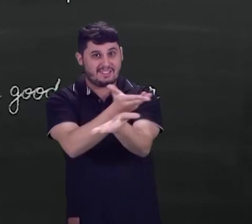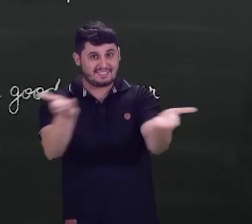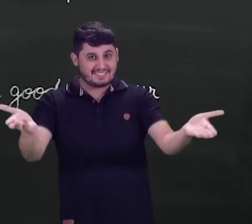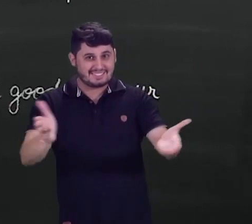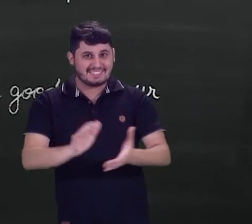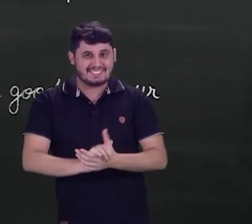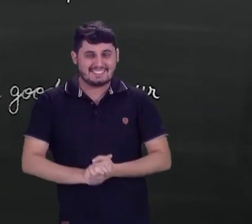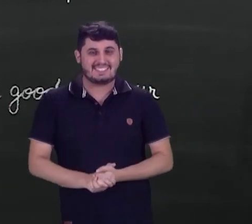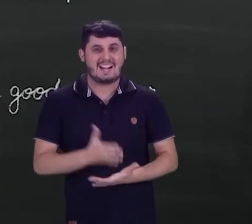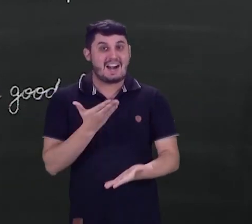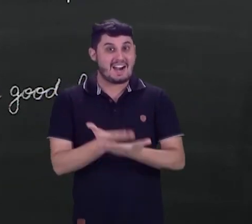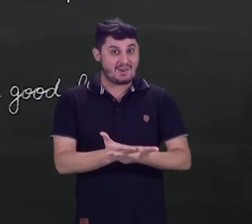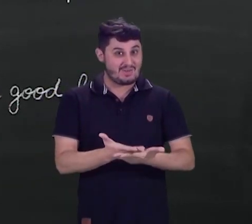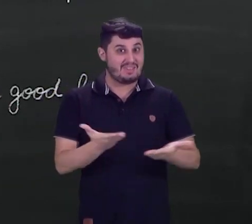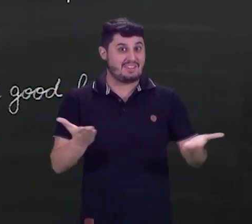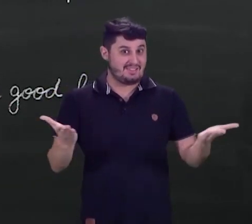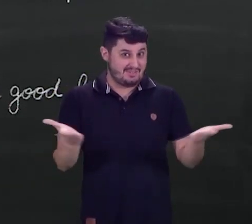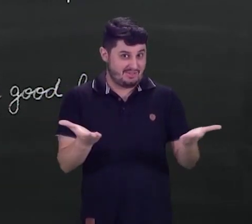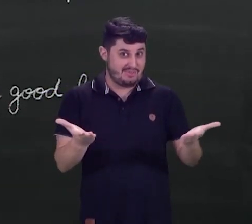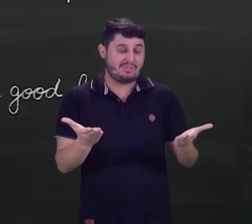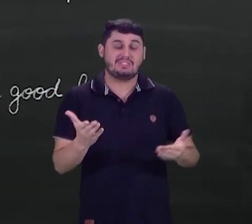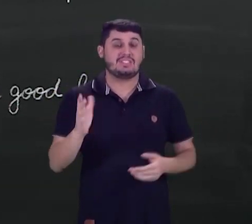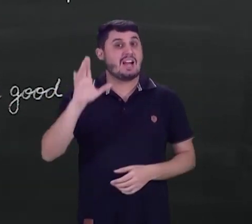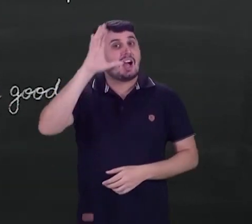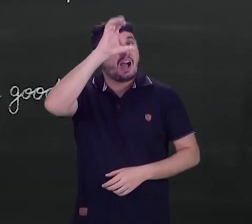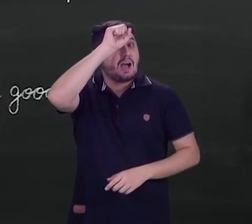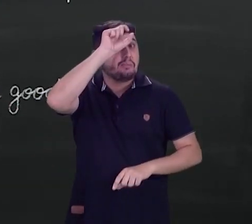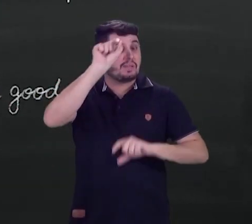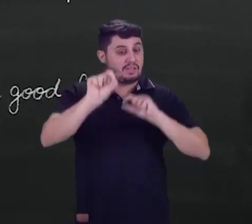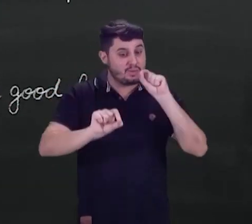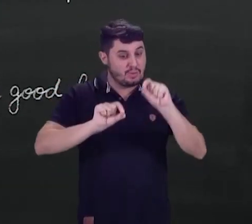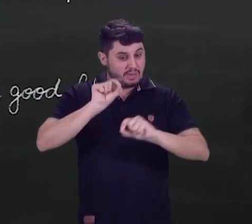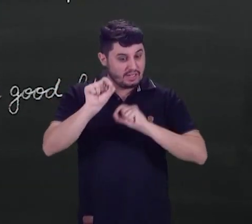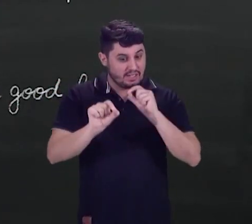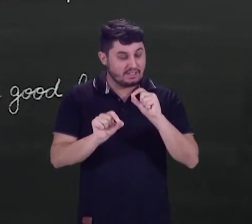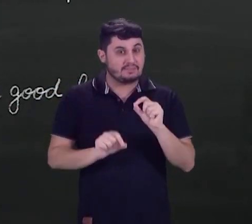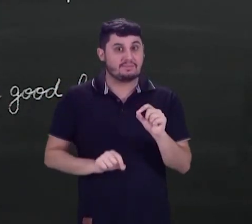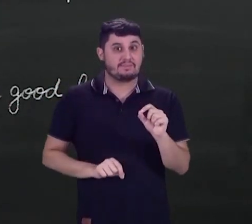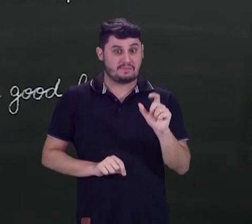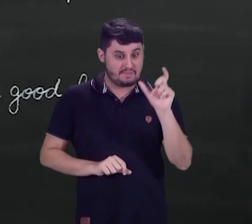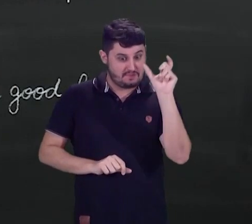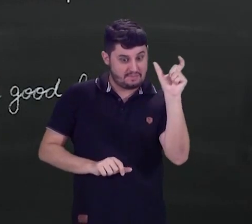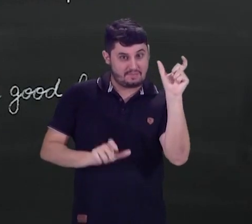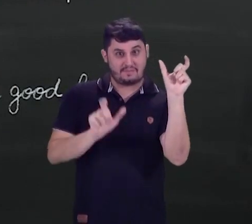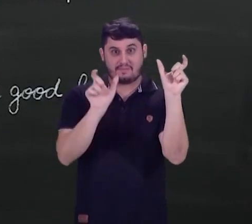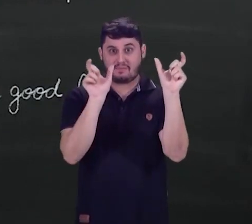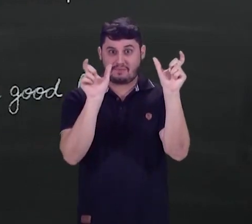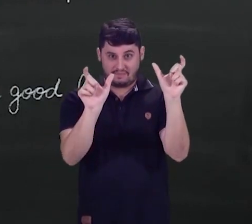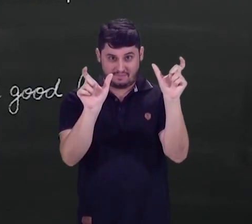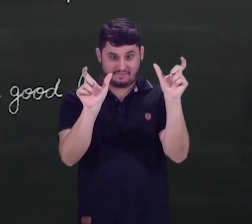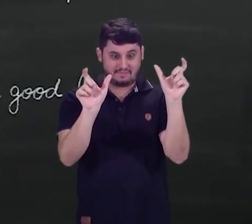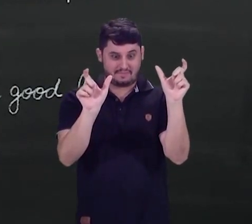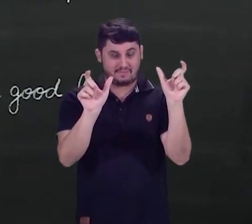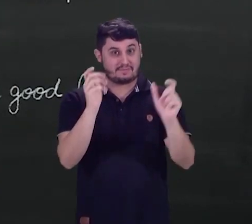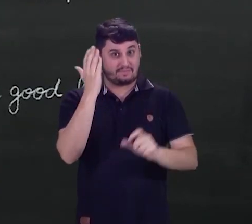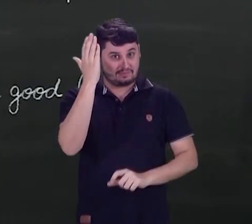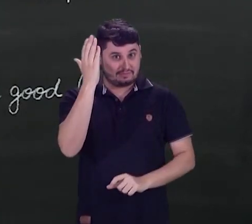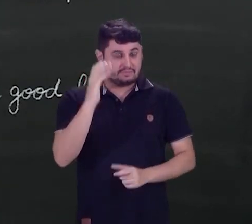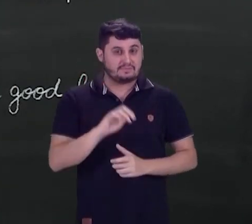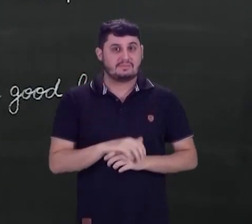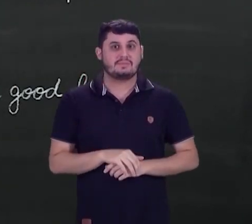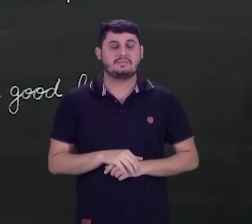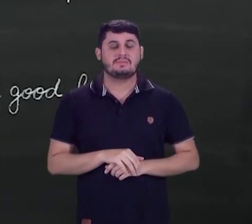Hello everybody! Na aula de hoje, a gente vai falar sobre Everyday English,